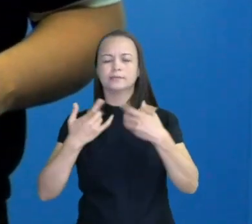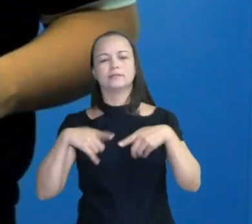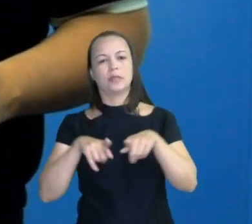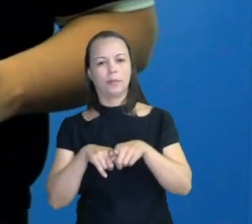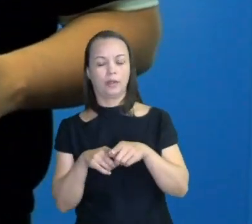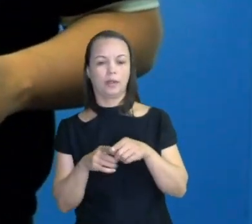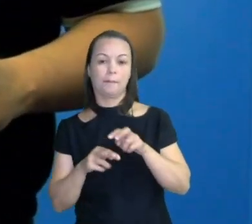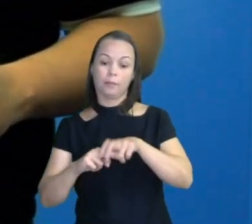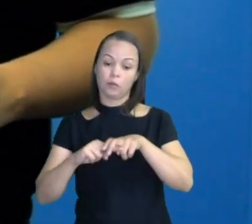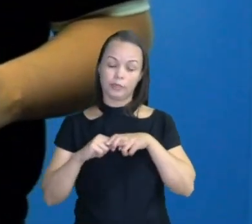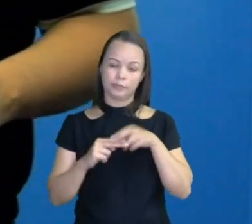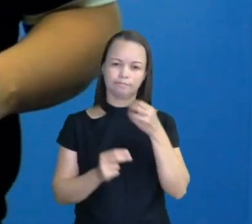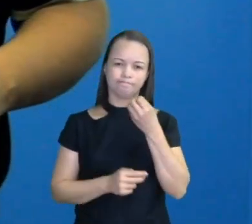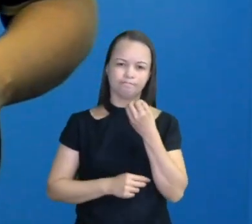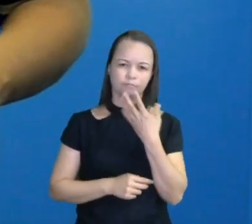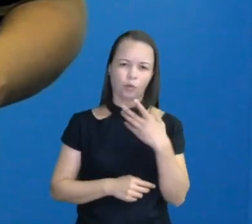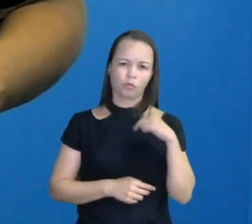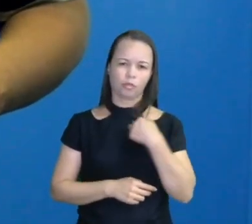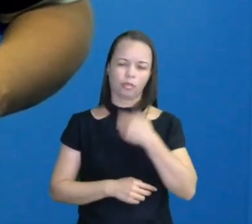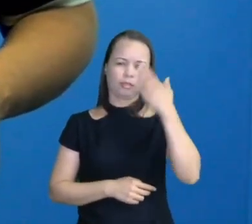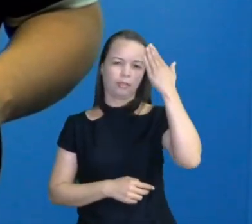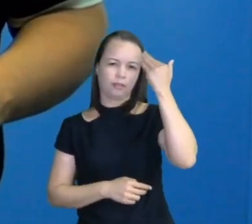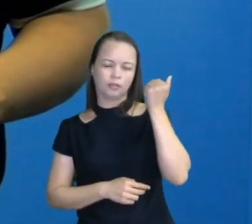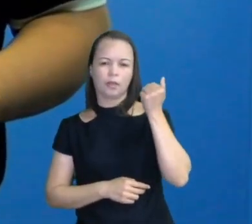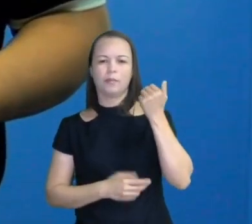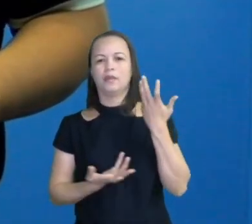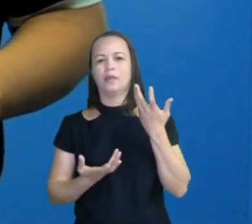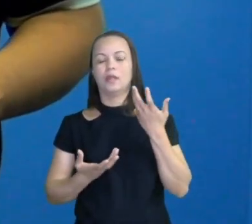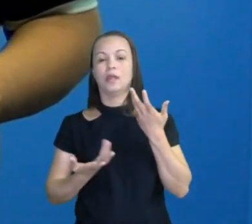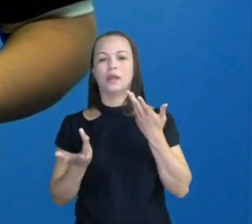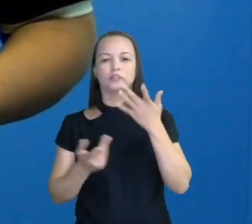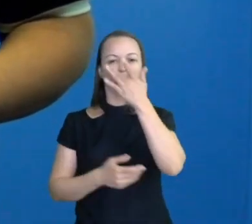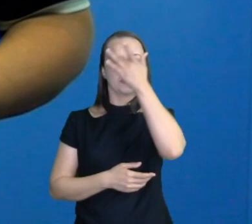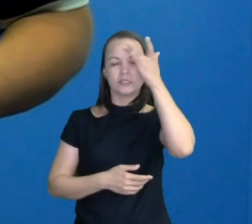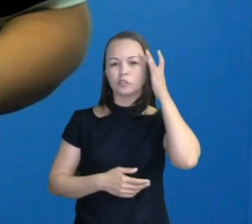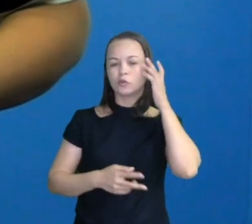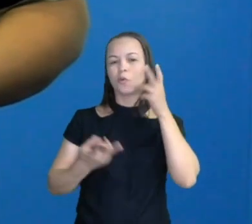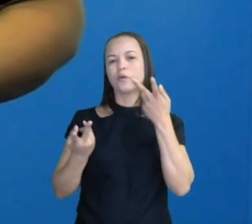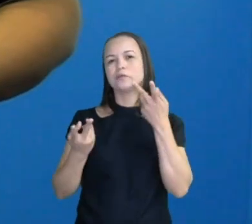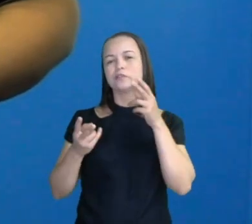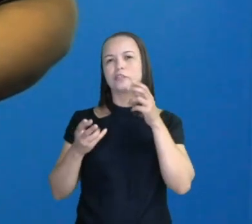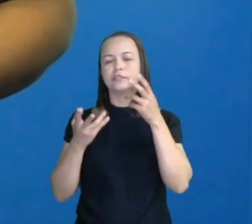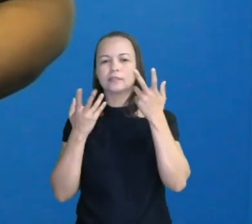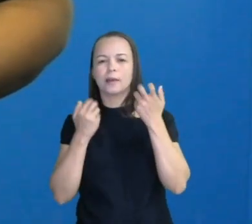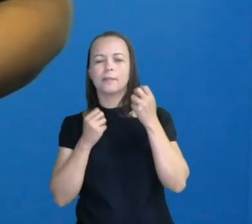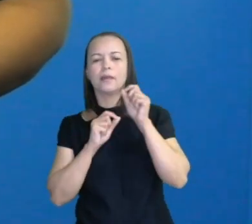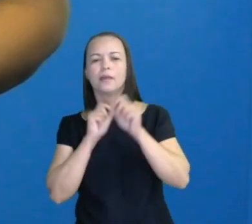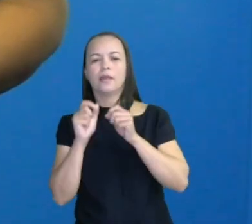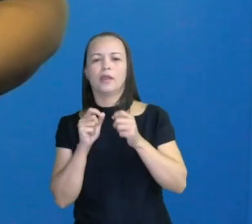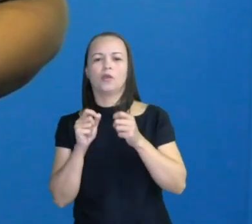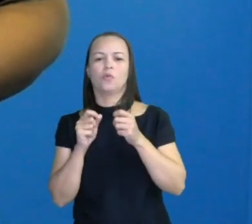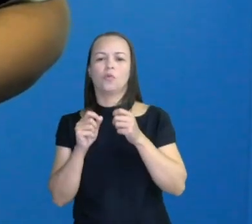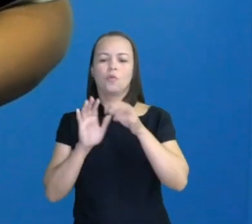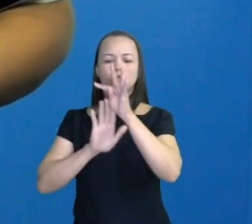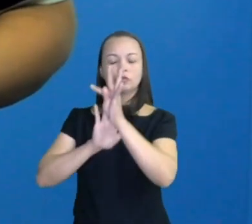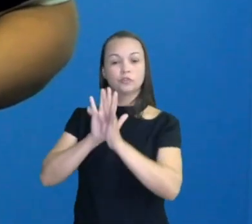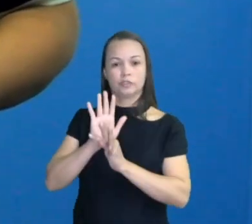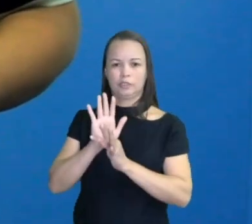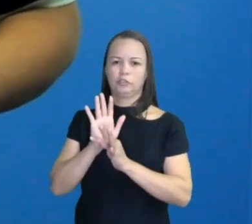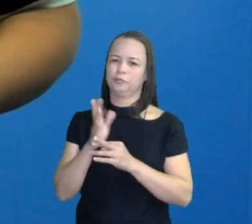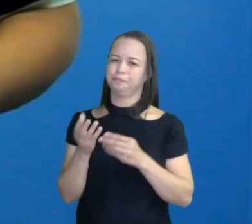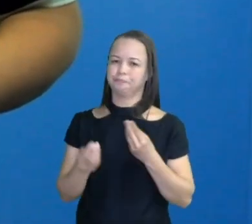bom a gente saber o público ao qual a gente vai fazer os textos, porque